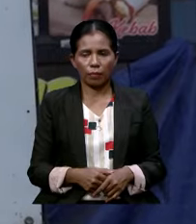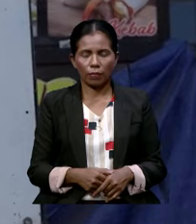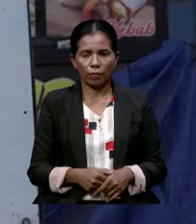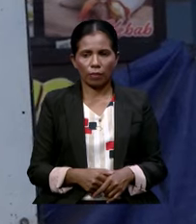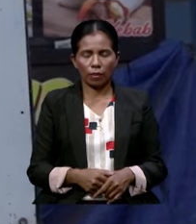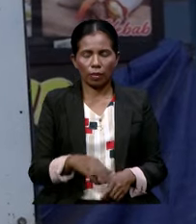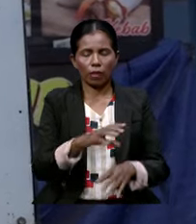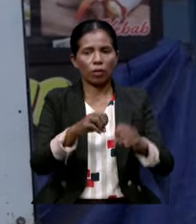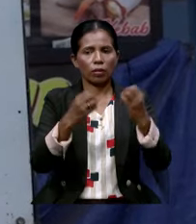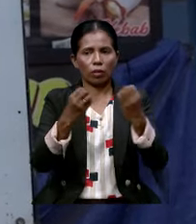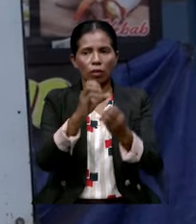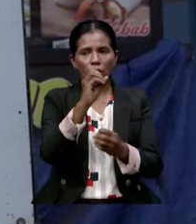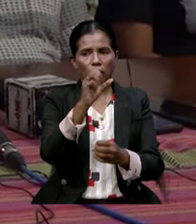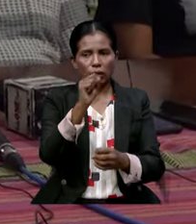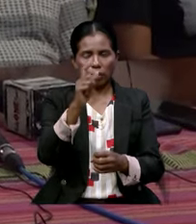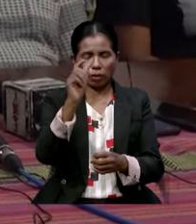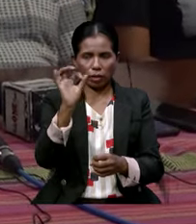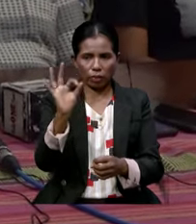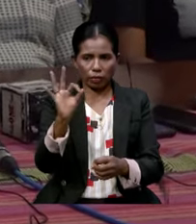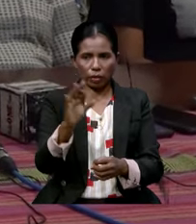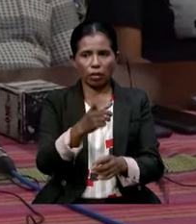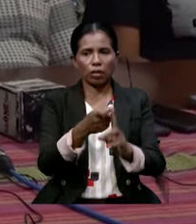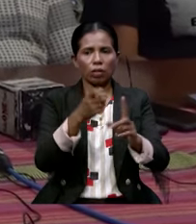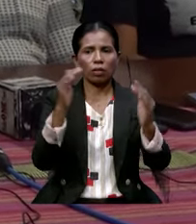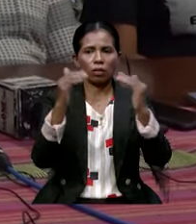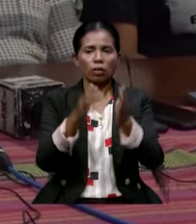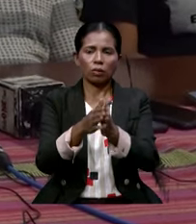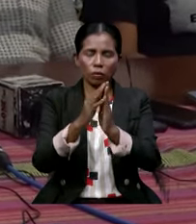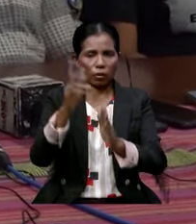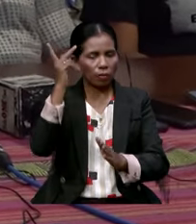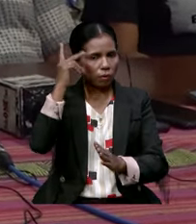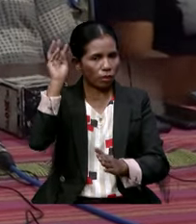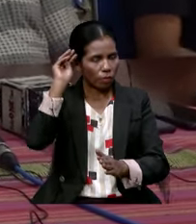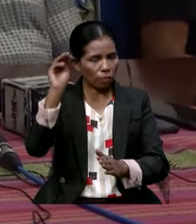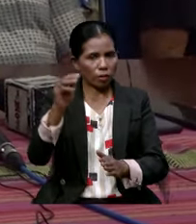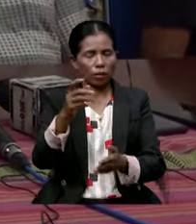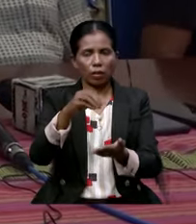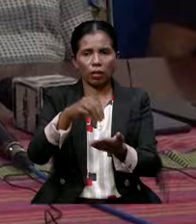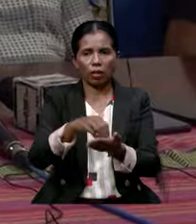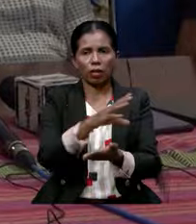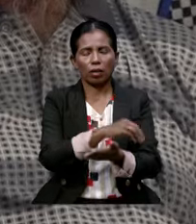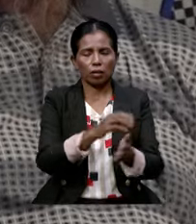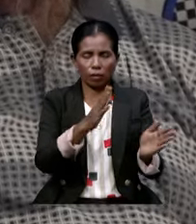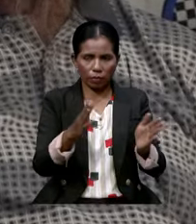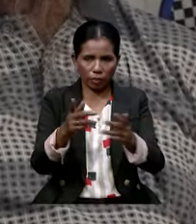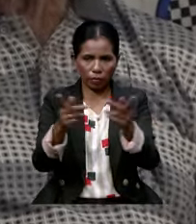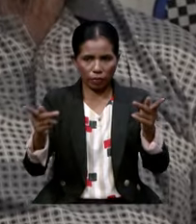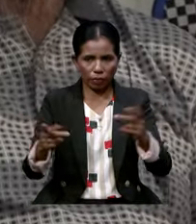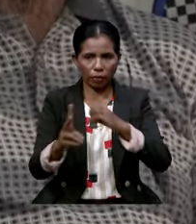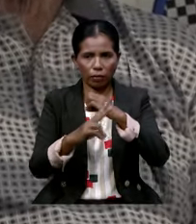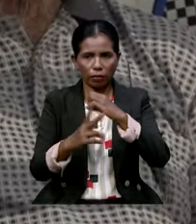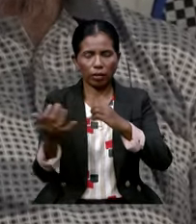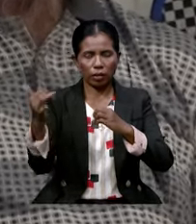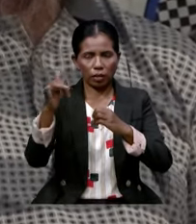Porta-voz da Organização Sagrada Família e Rússia Conferência de Imprensa, Russo Primeiro-Ministro Kairala Sana Guzmão, ato prepara Fatim a vítima em